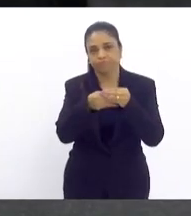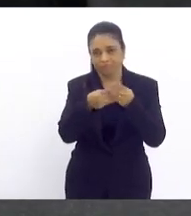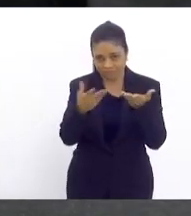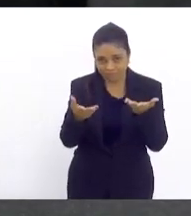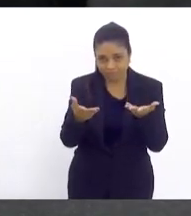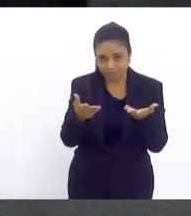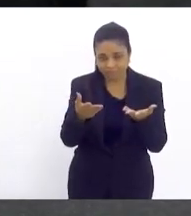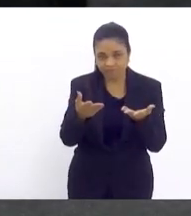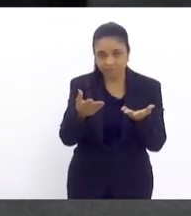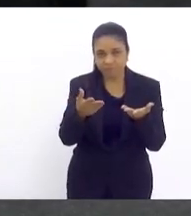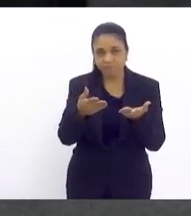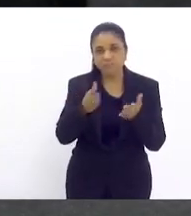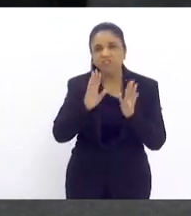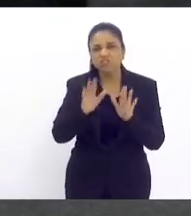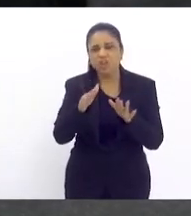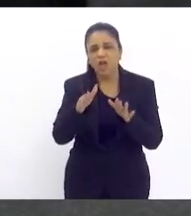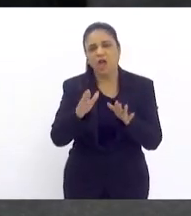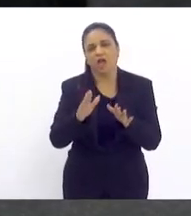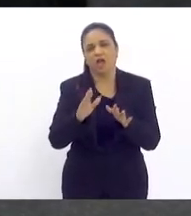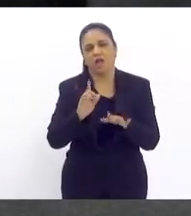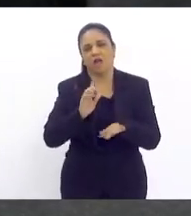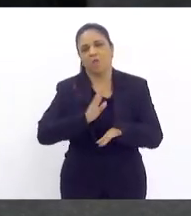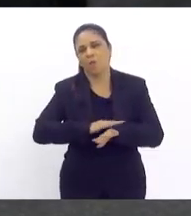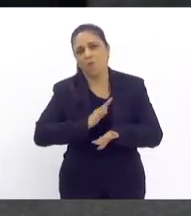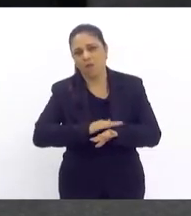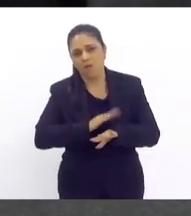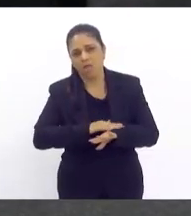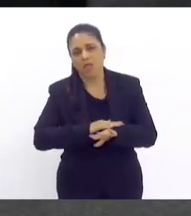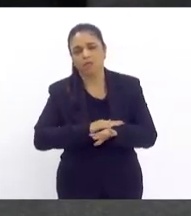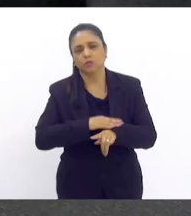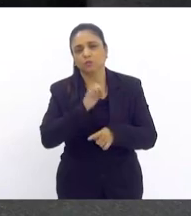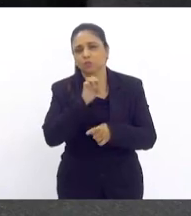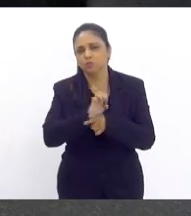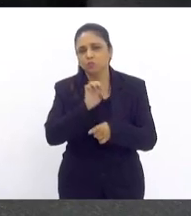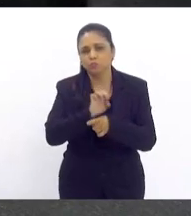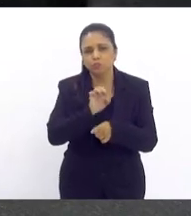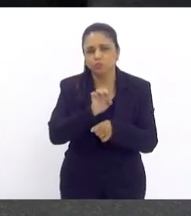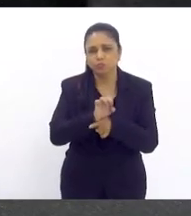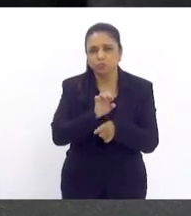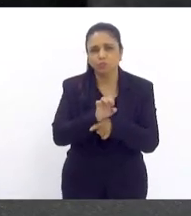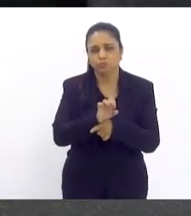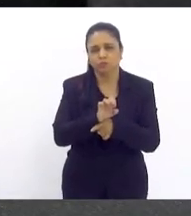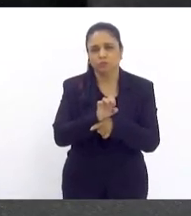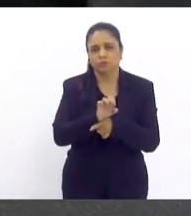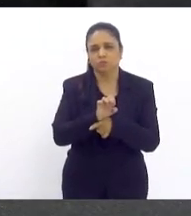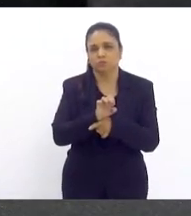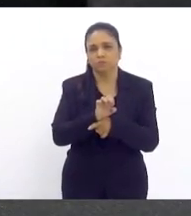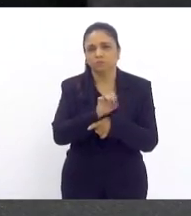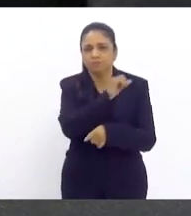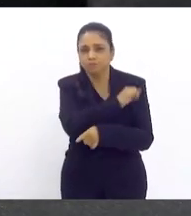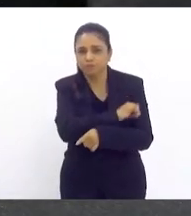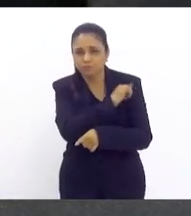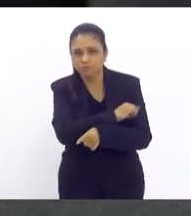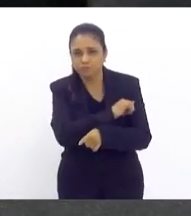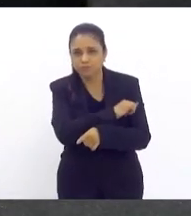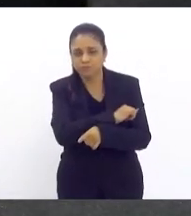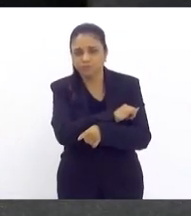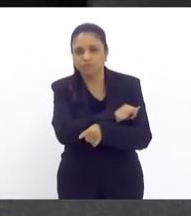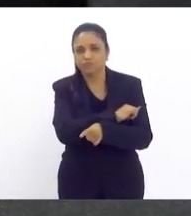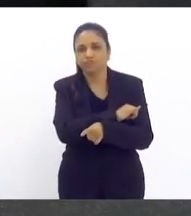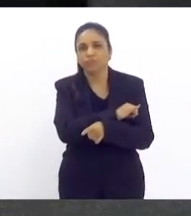eu acho que já passou da hora do Estado do Rio de Janeiro sair dessa dessa desqualificação